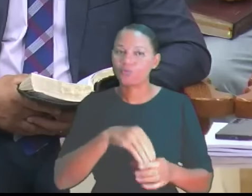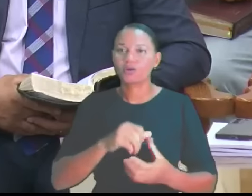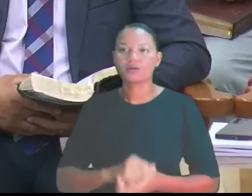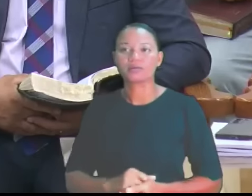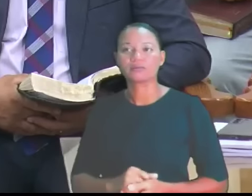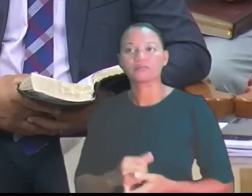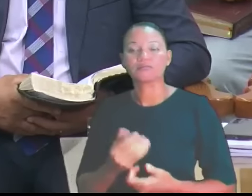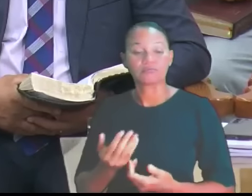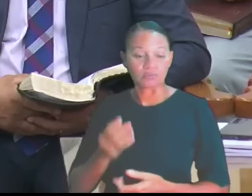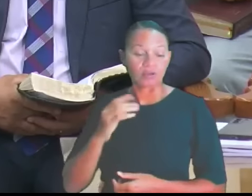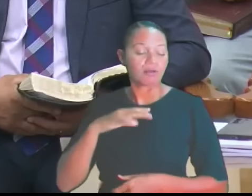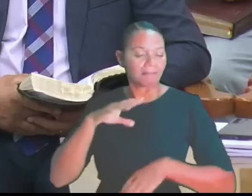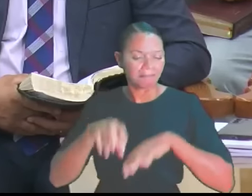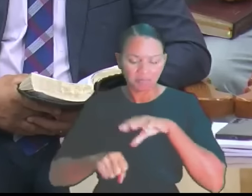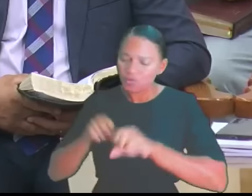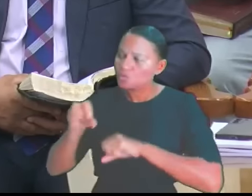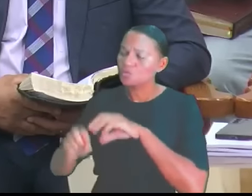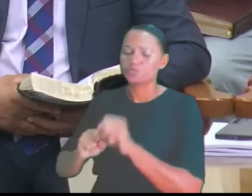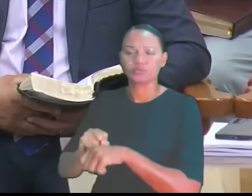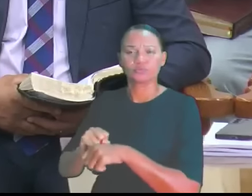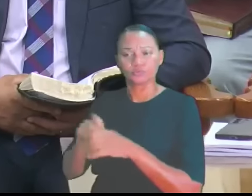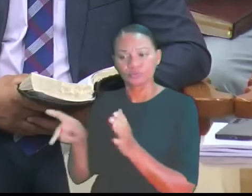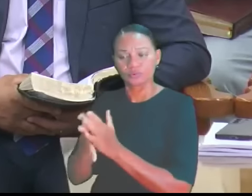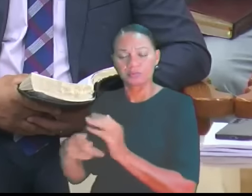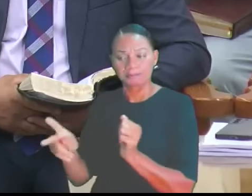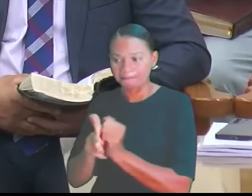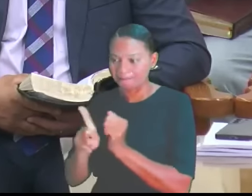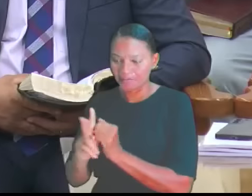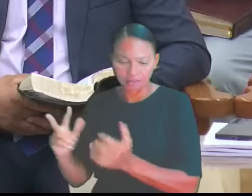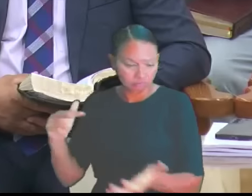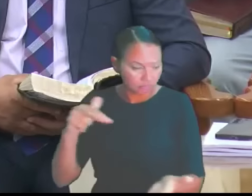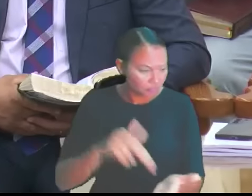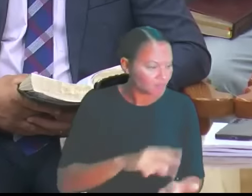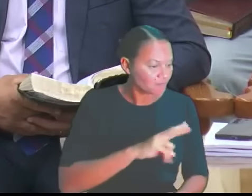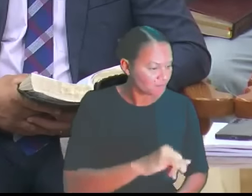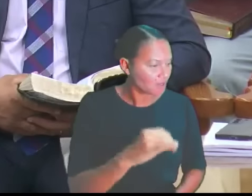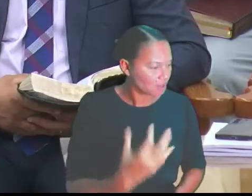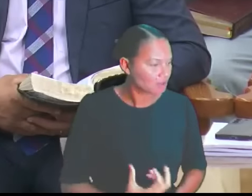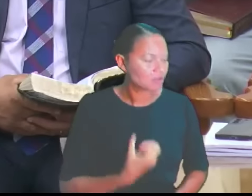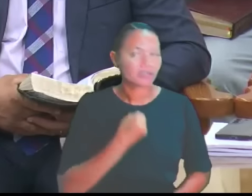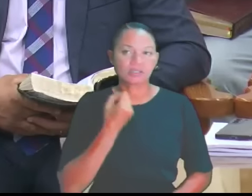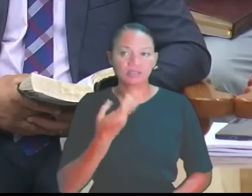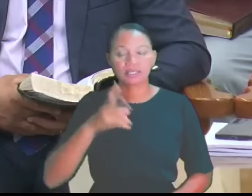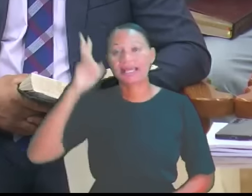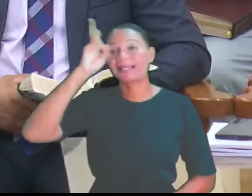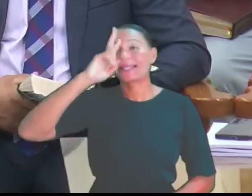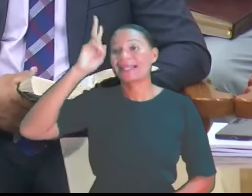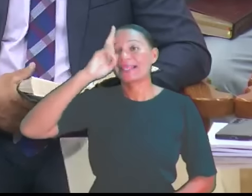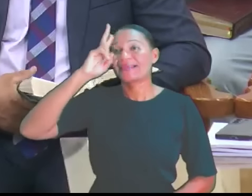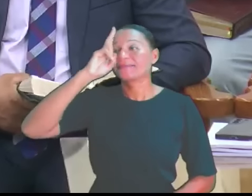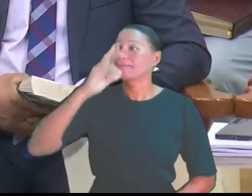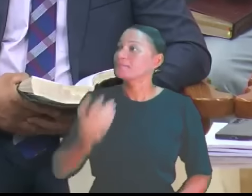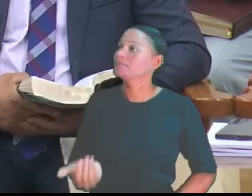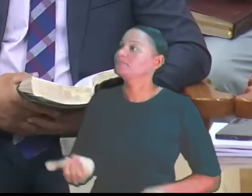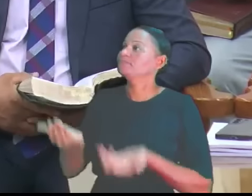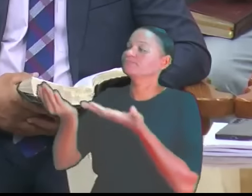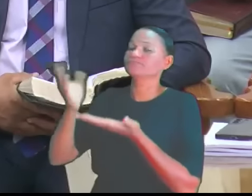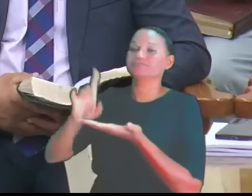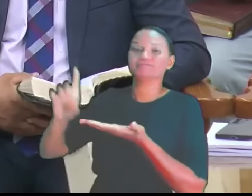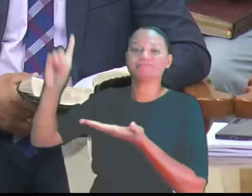conta de salvar, mas busca a autoridade da igreja, que é Pedro, traz ele aqui que você vai ser salvo, porque está em memória diante de Deus.